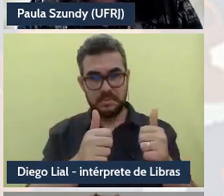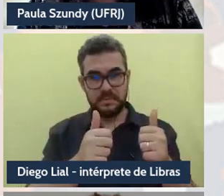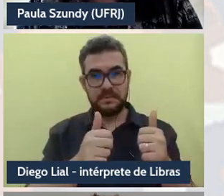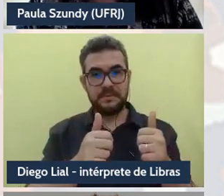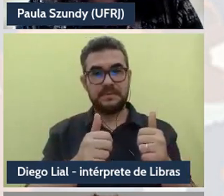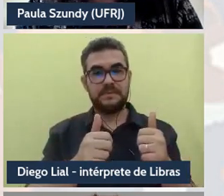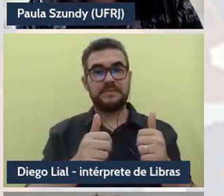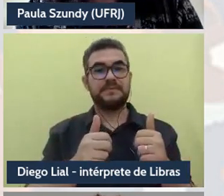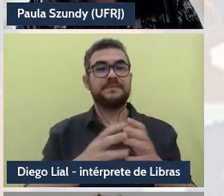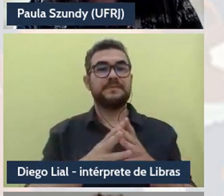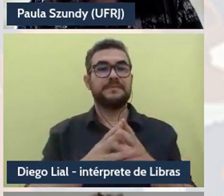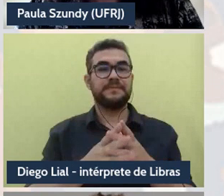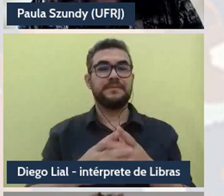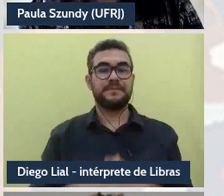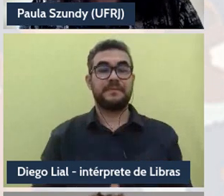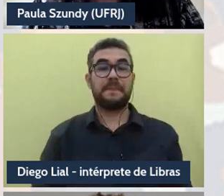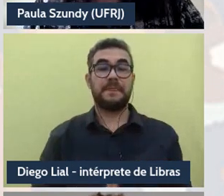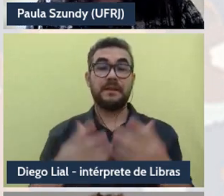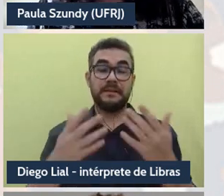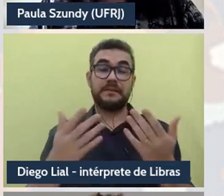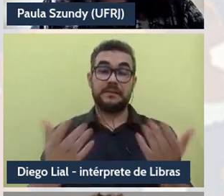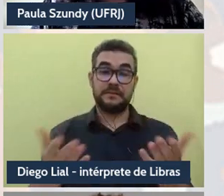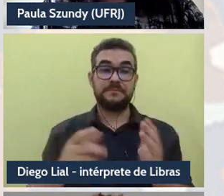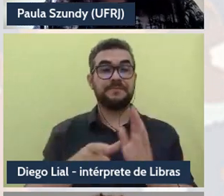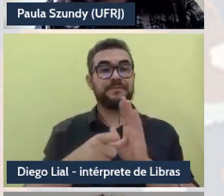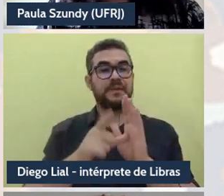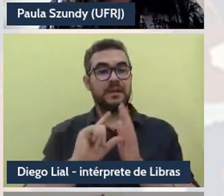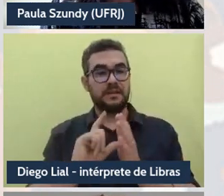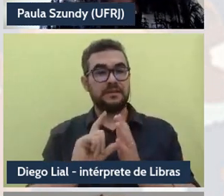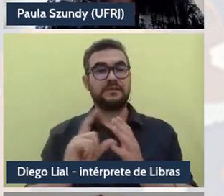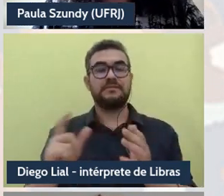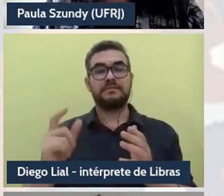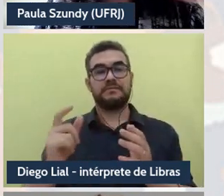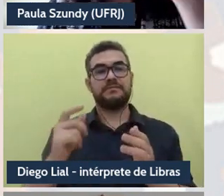Então, conforme eu já havia dito